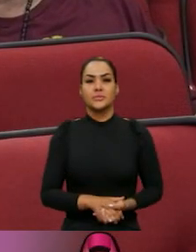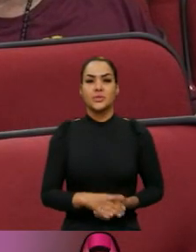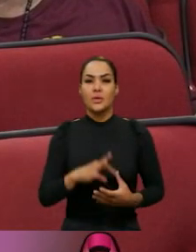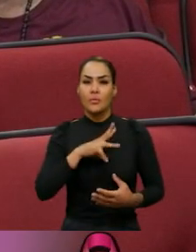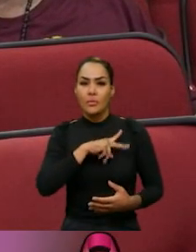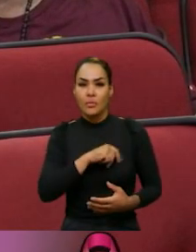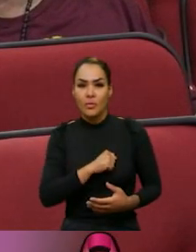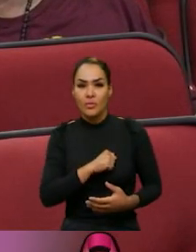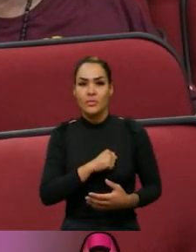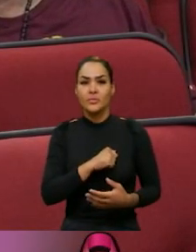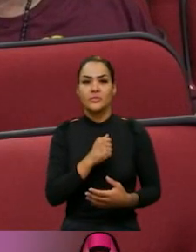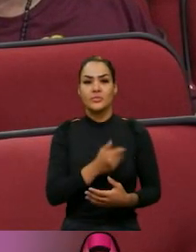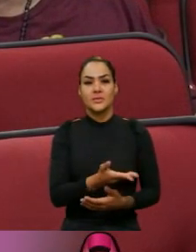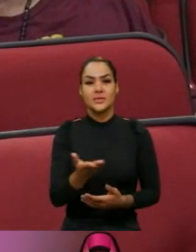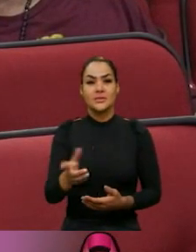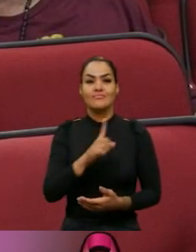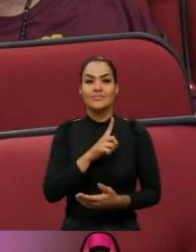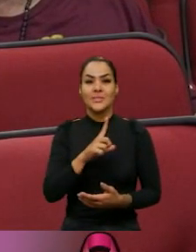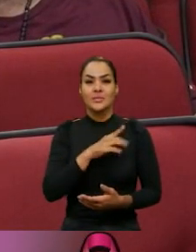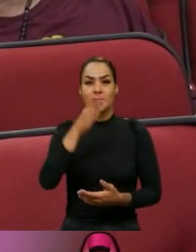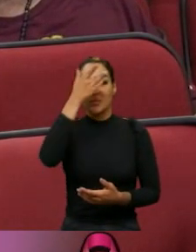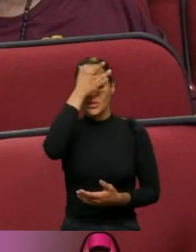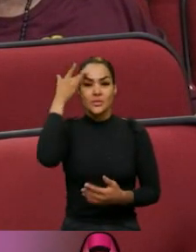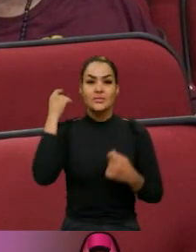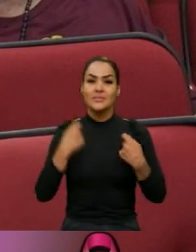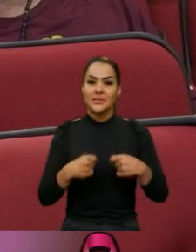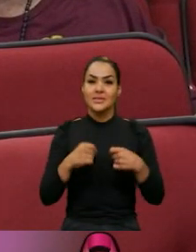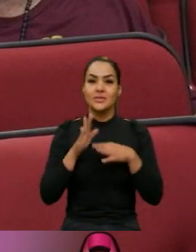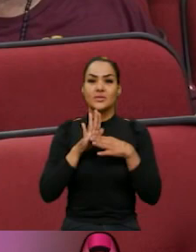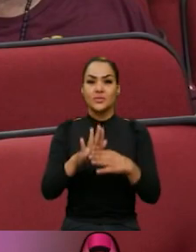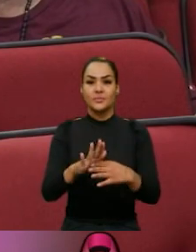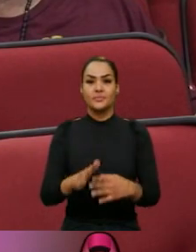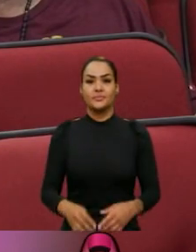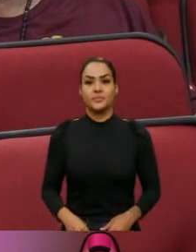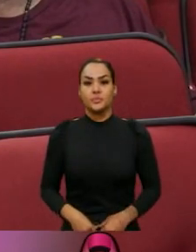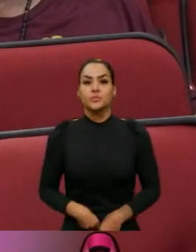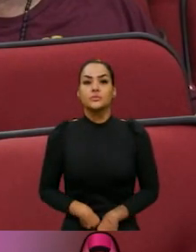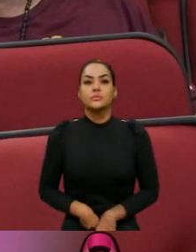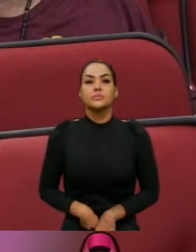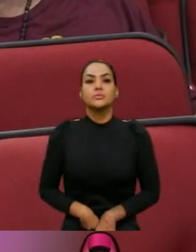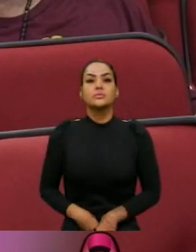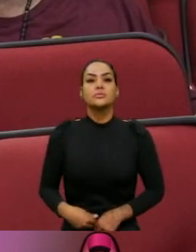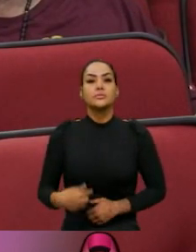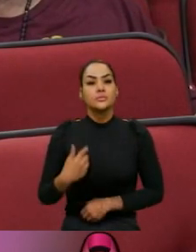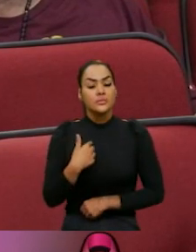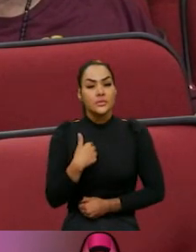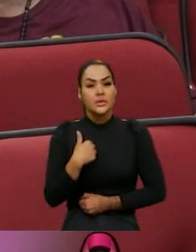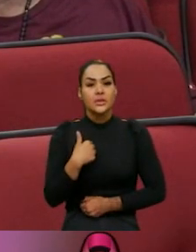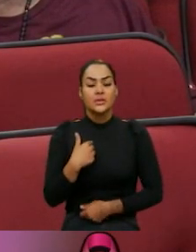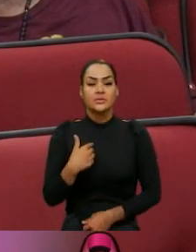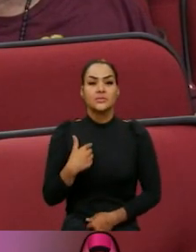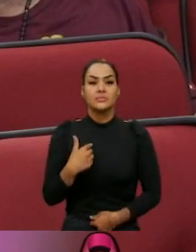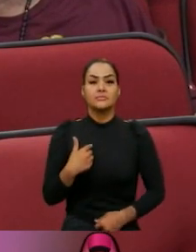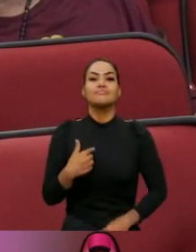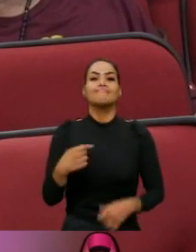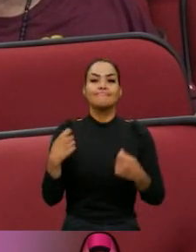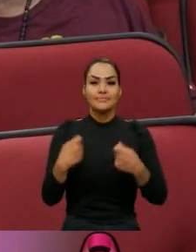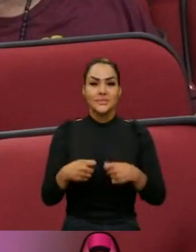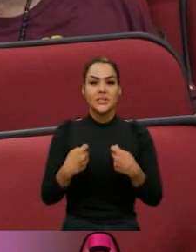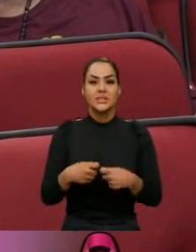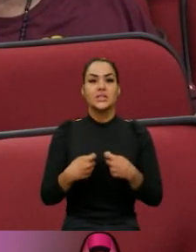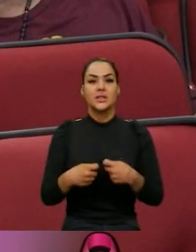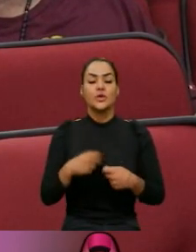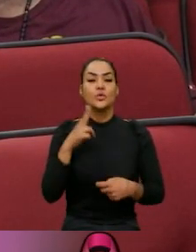no coração pelas pessoas que mais necessitam. Eu que passei por um mal bocado aí, precisei